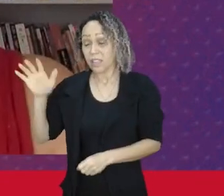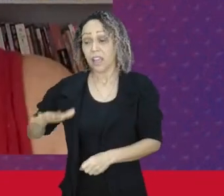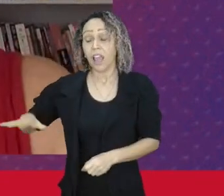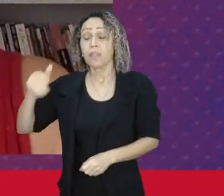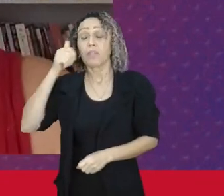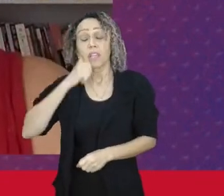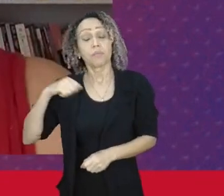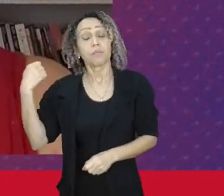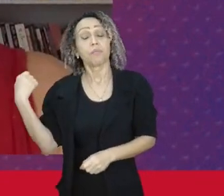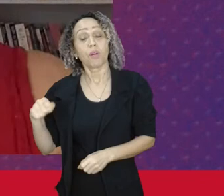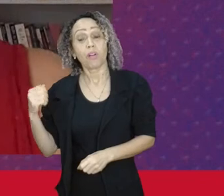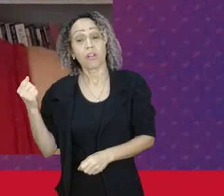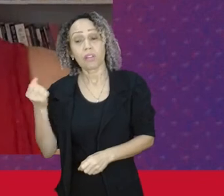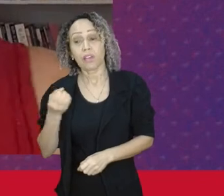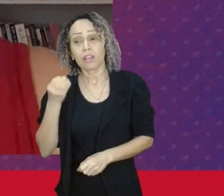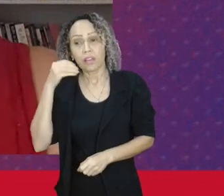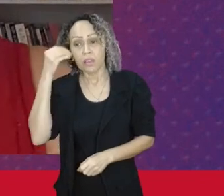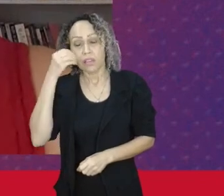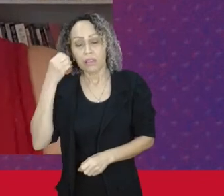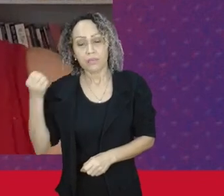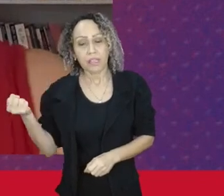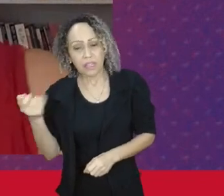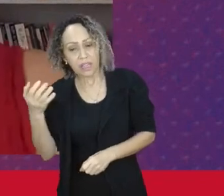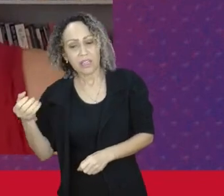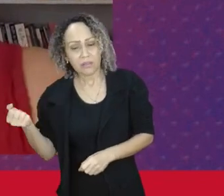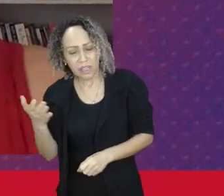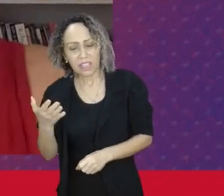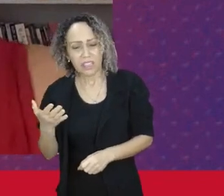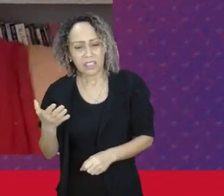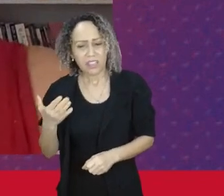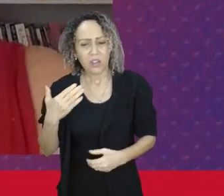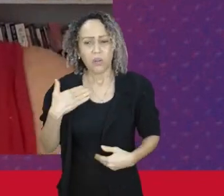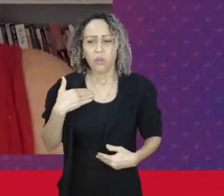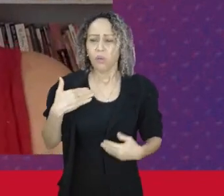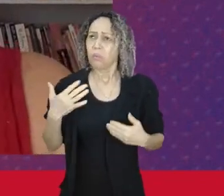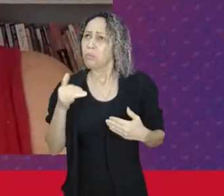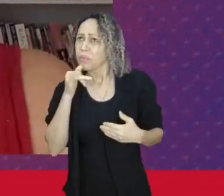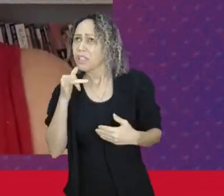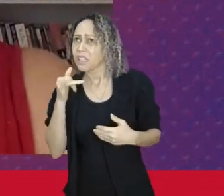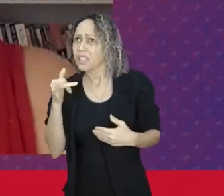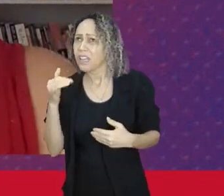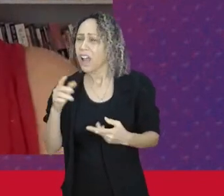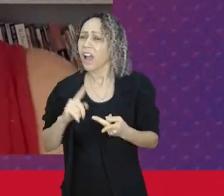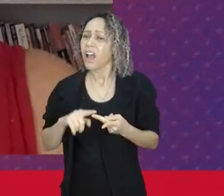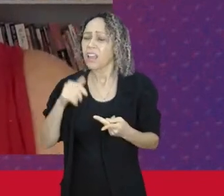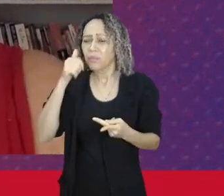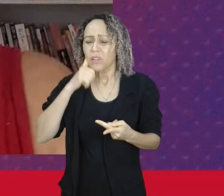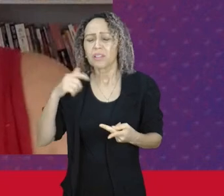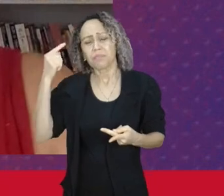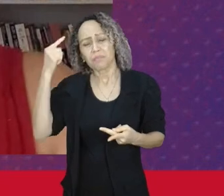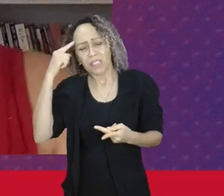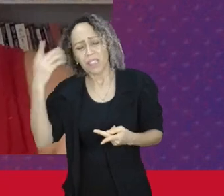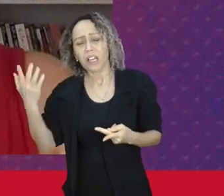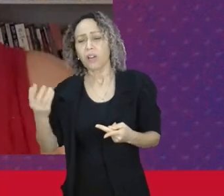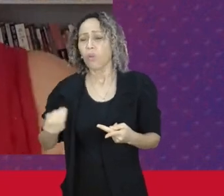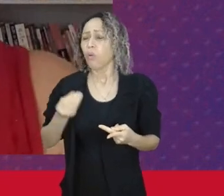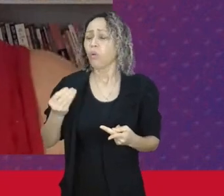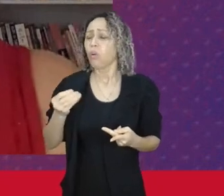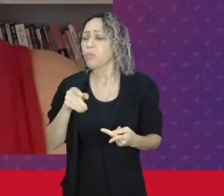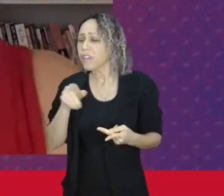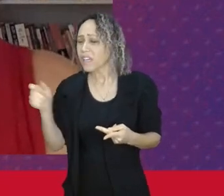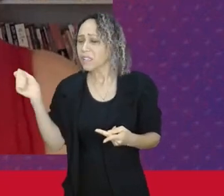possam refletir sobre como seus corpos andam na cidade, quais são as suas intenções, as